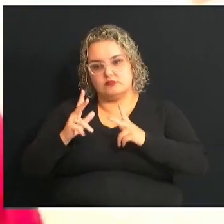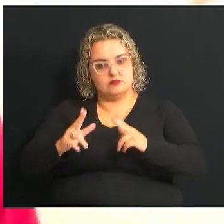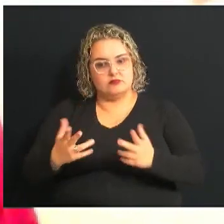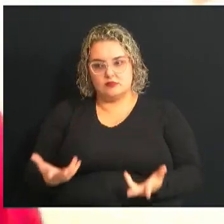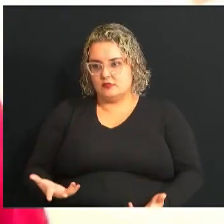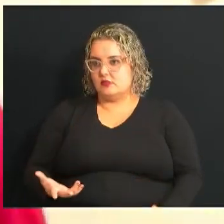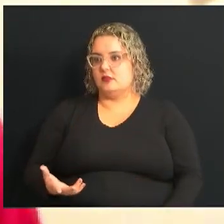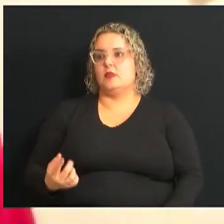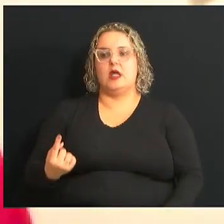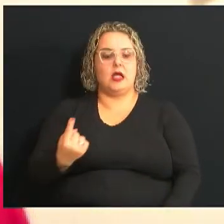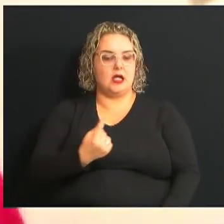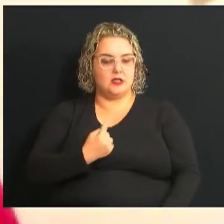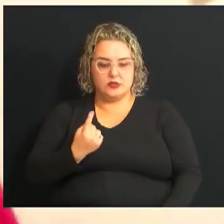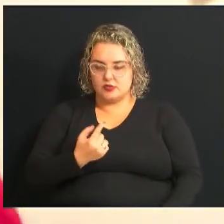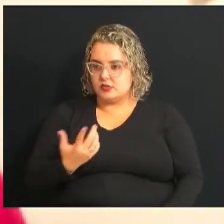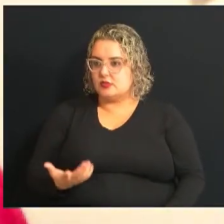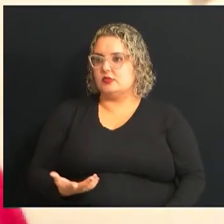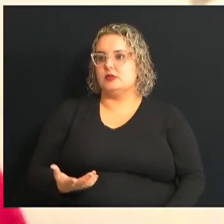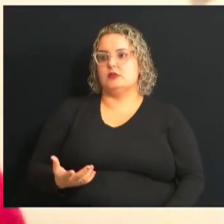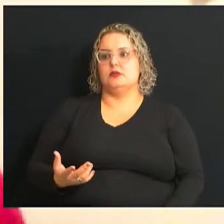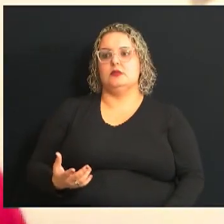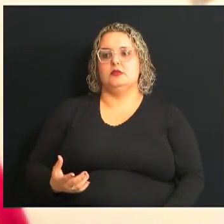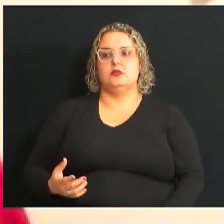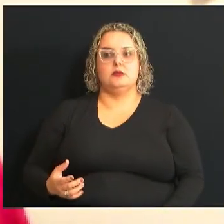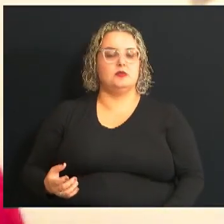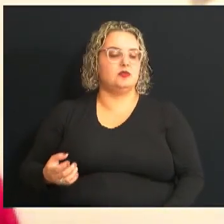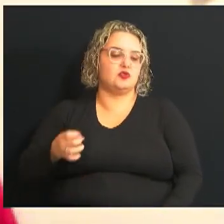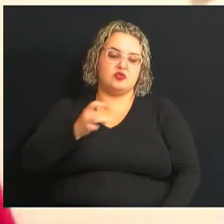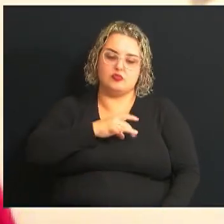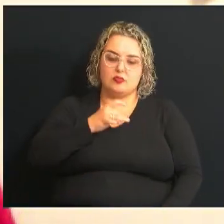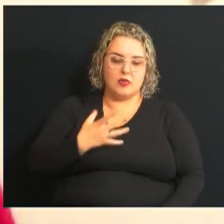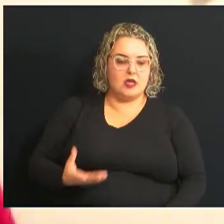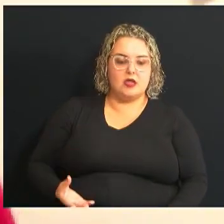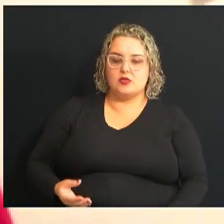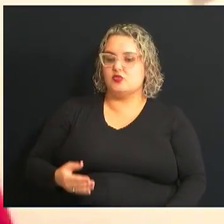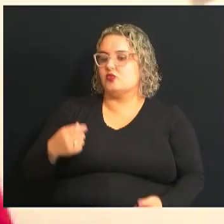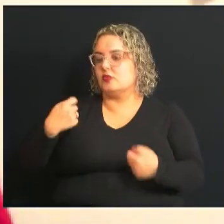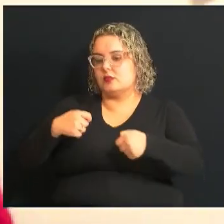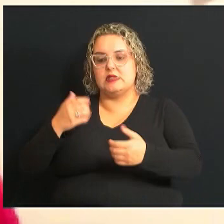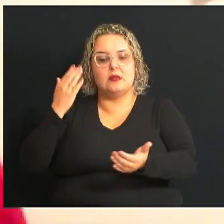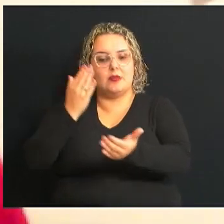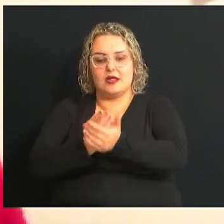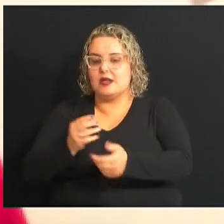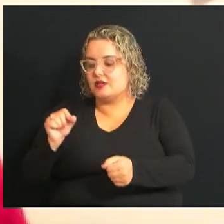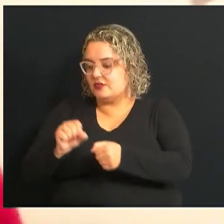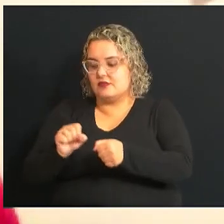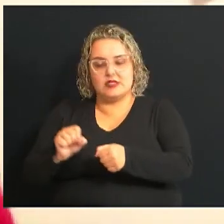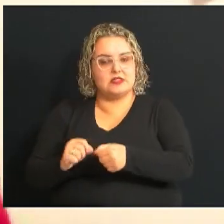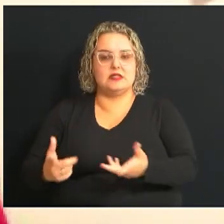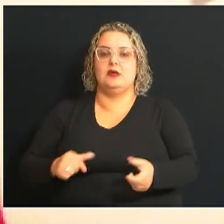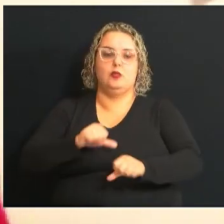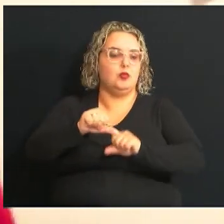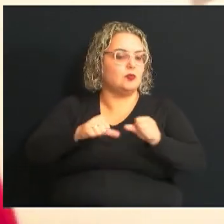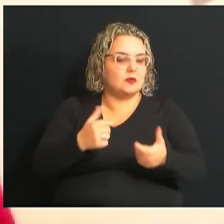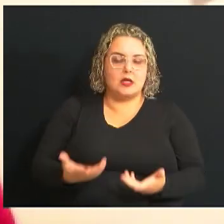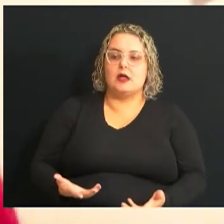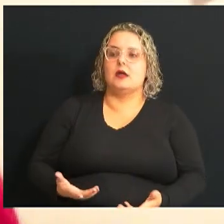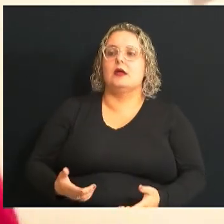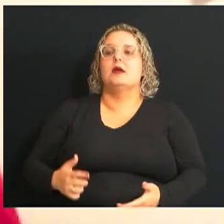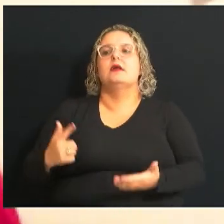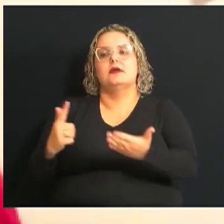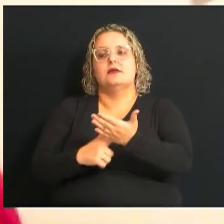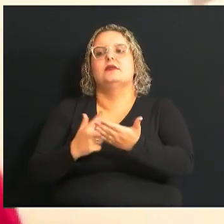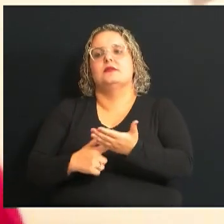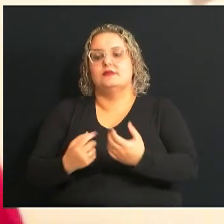a solidão, as renúncias, os medos, tudo isso. Então, esse livro, ele nasceu mesmo porque ele precisava nascer, foi um transbordo